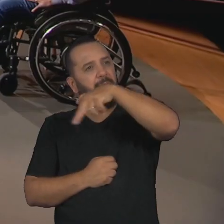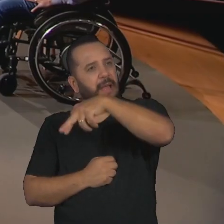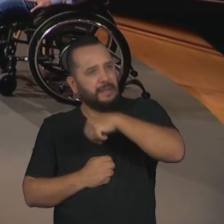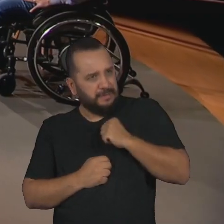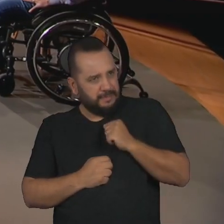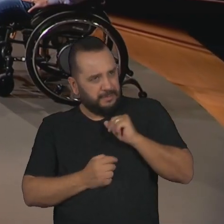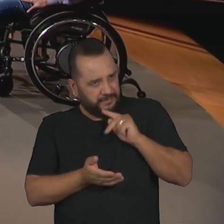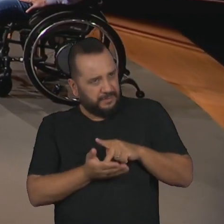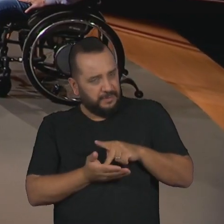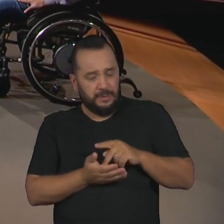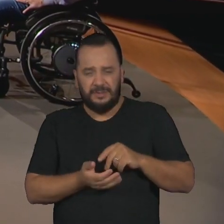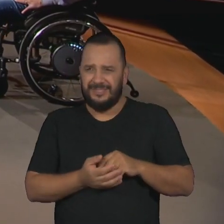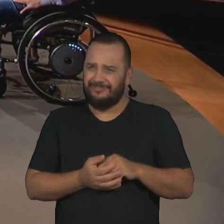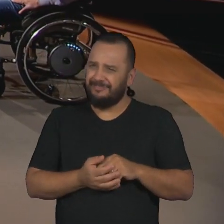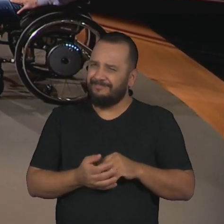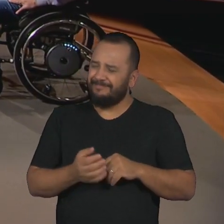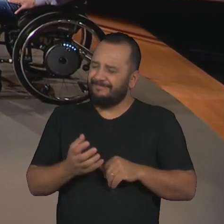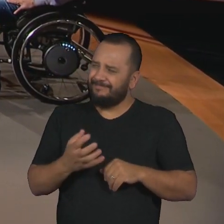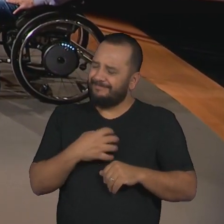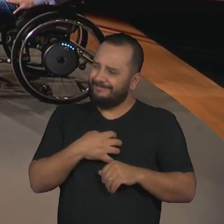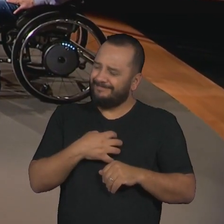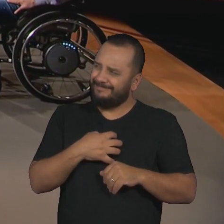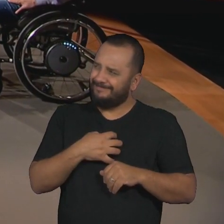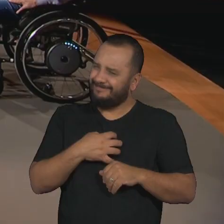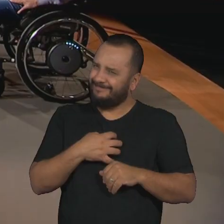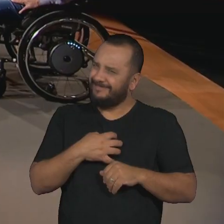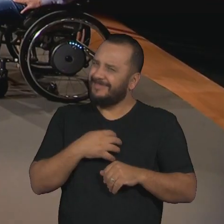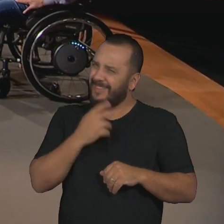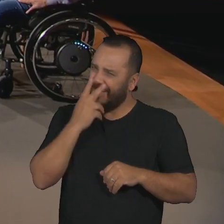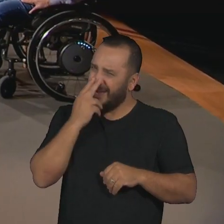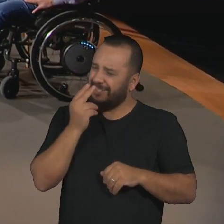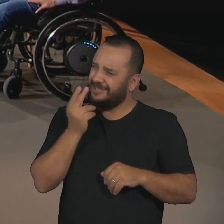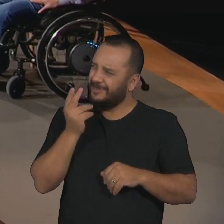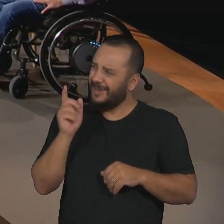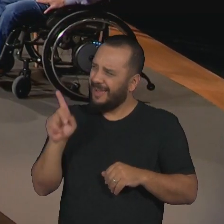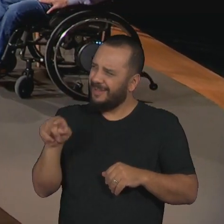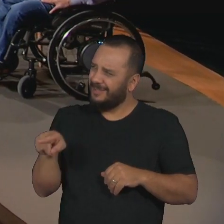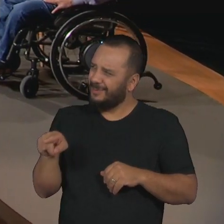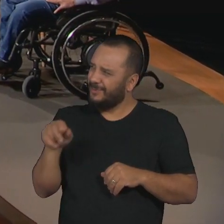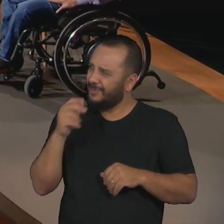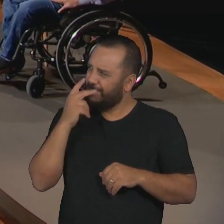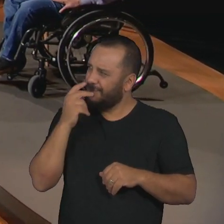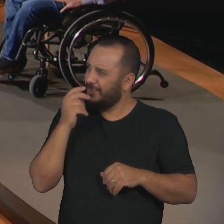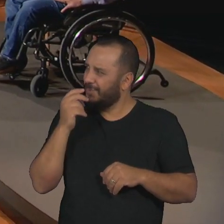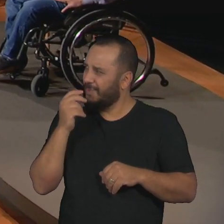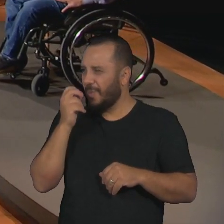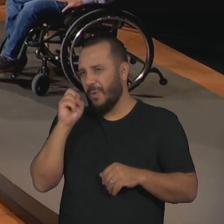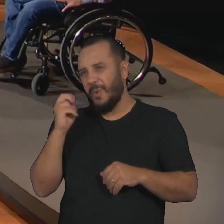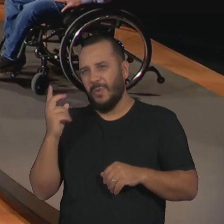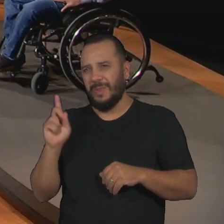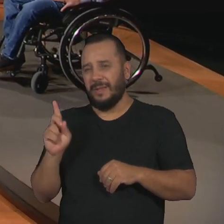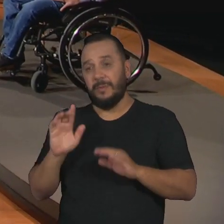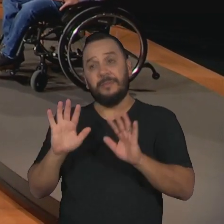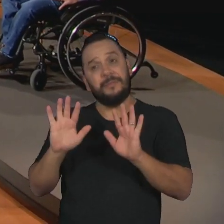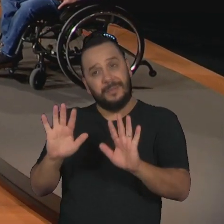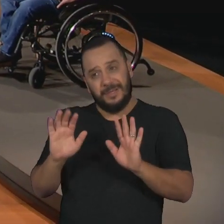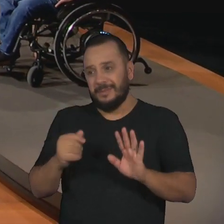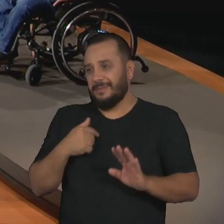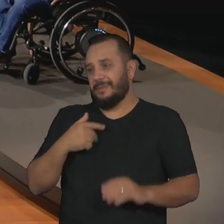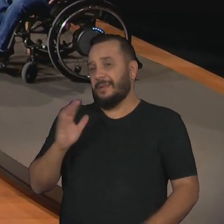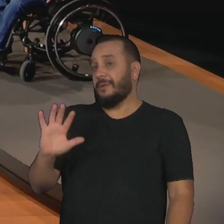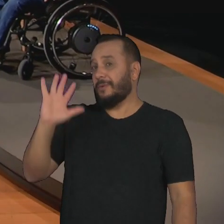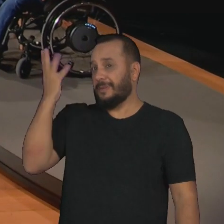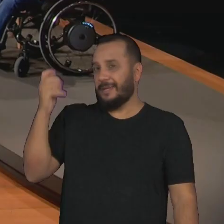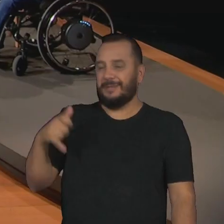uma razão de um redirecionamento. Mas acontece que quando eu tinha